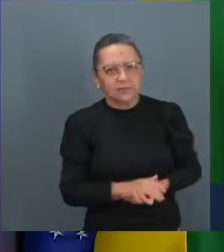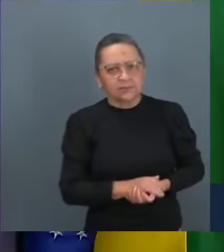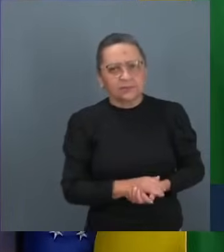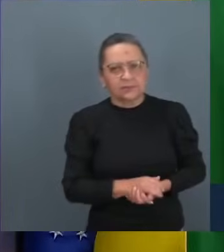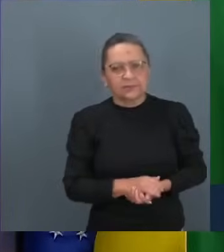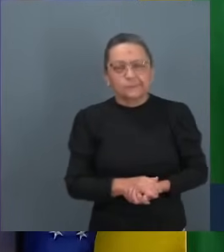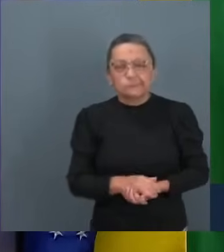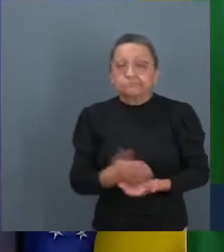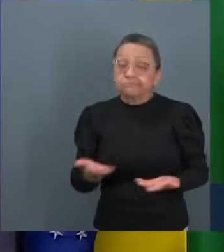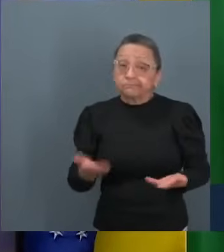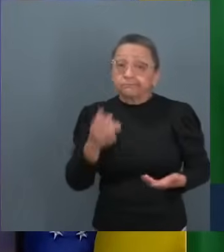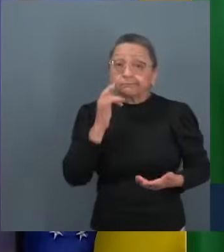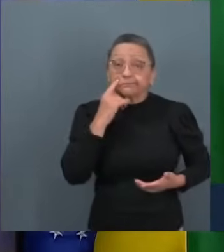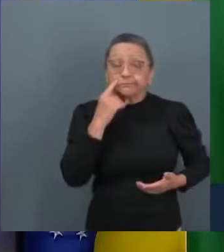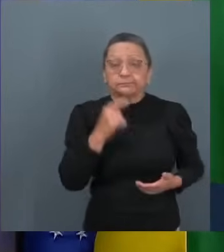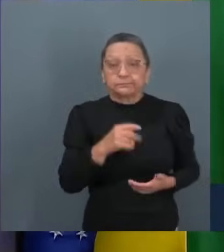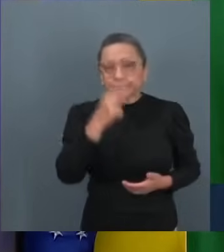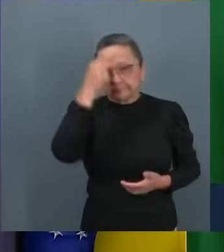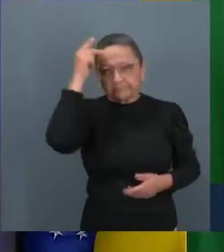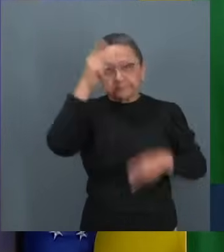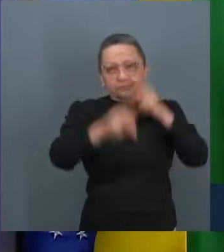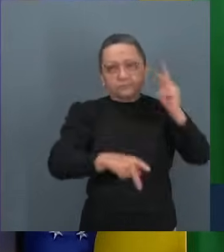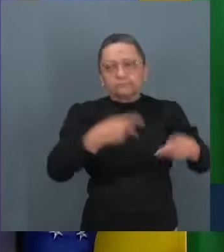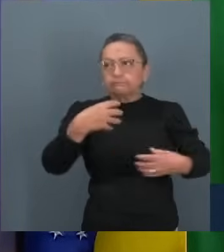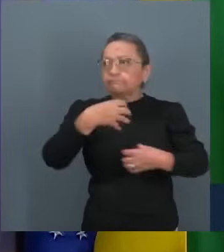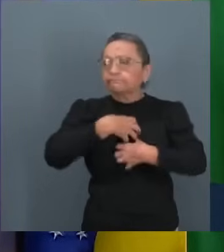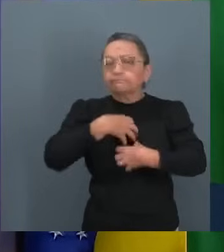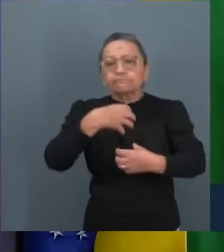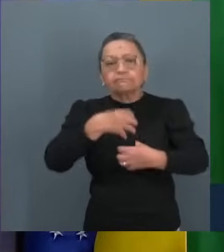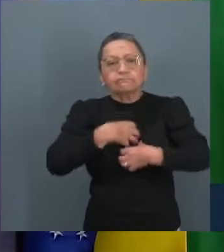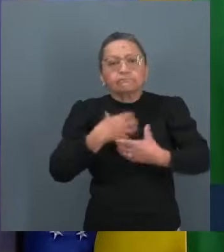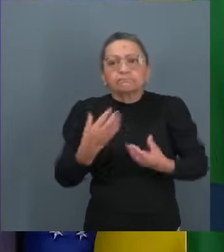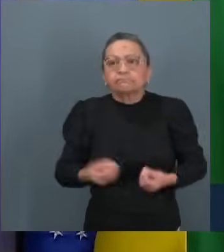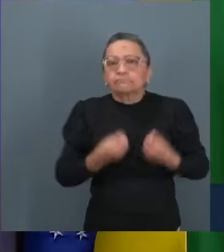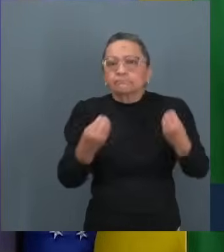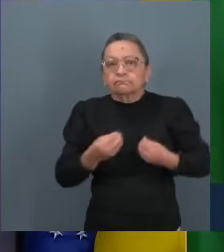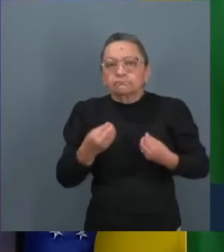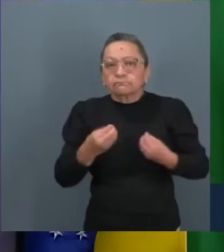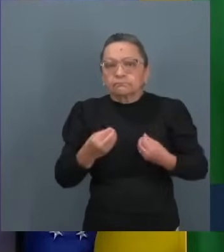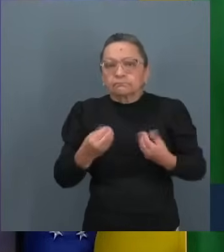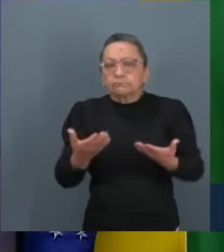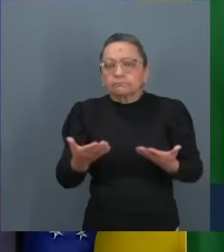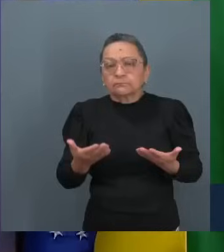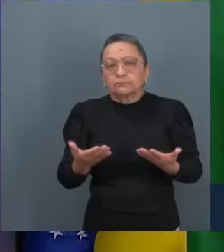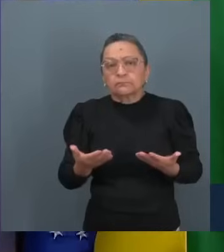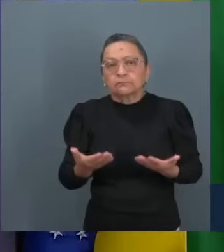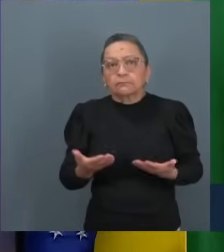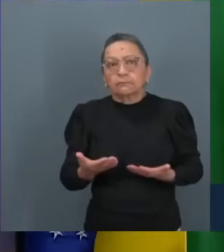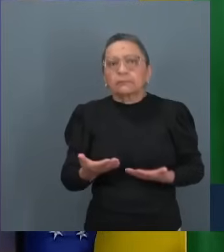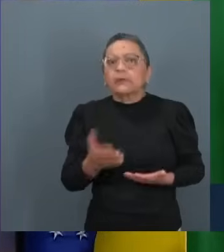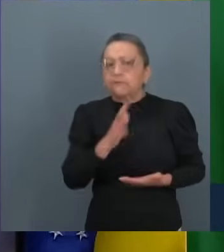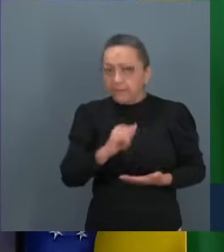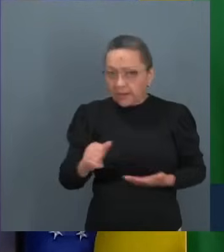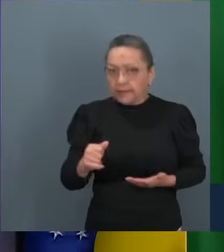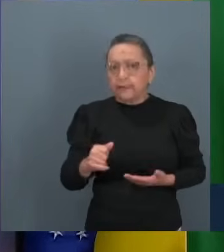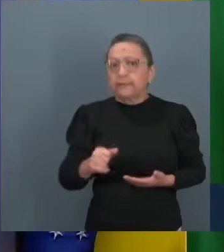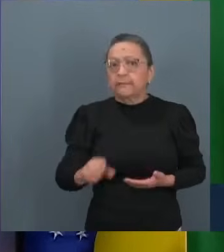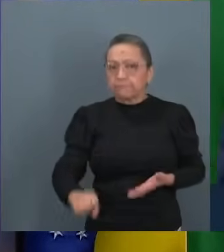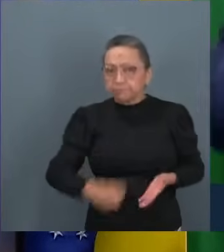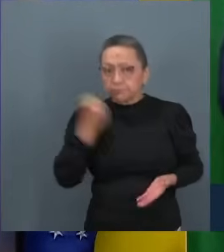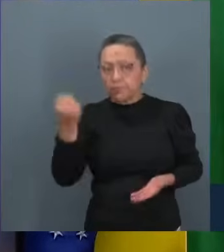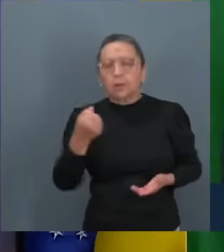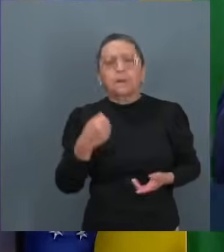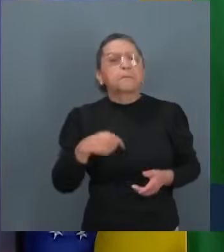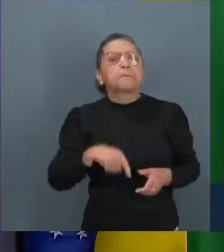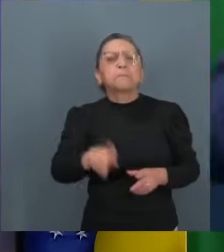E a população, ao se ver censurada nas redes, fará inevitavelmente essa pergunta: por que